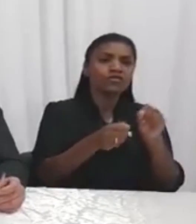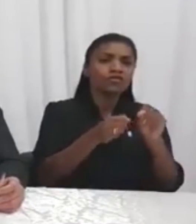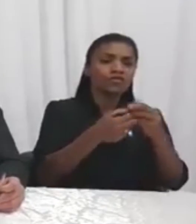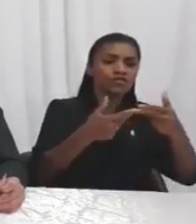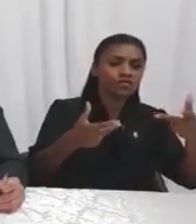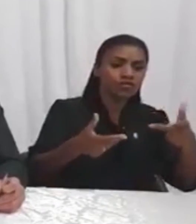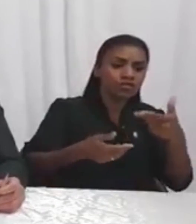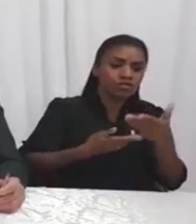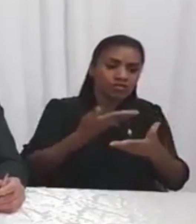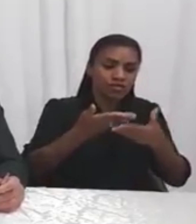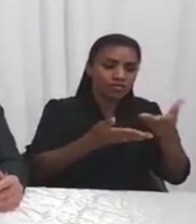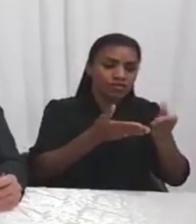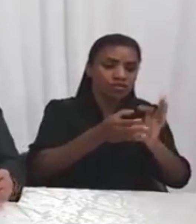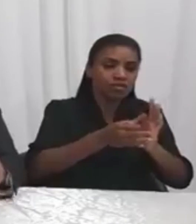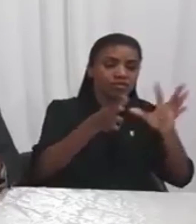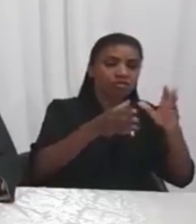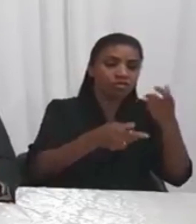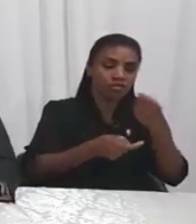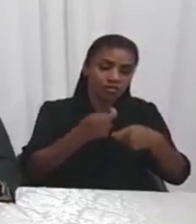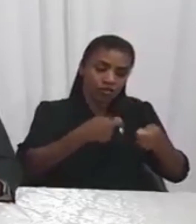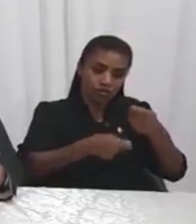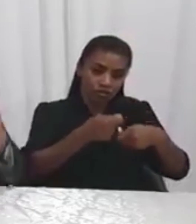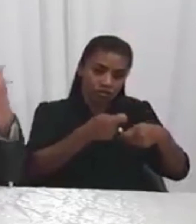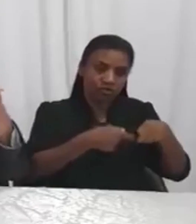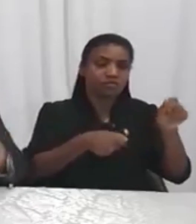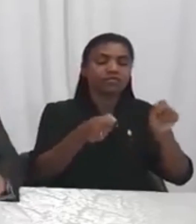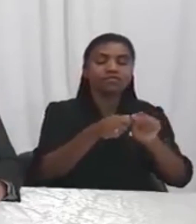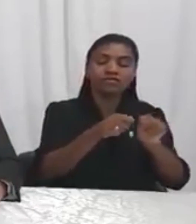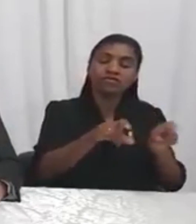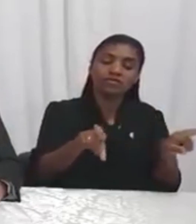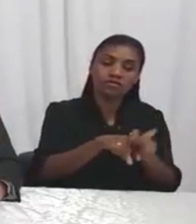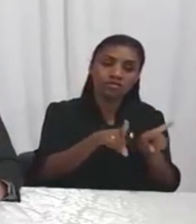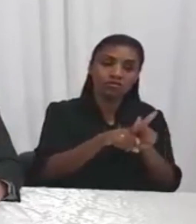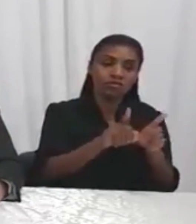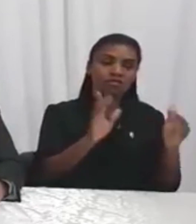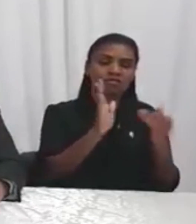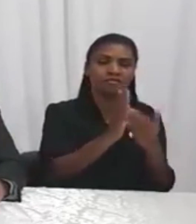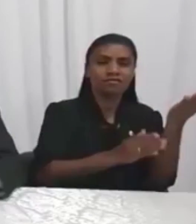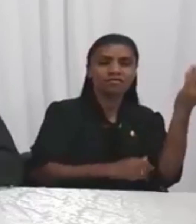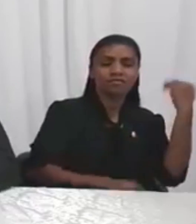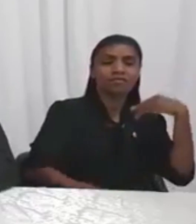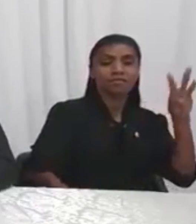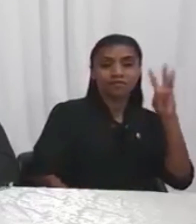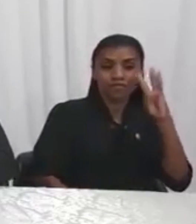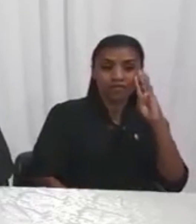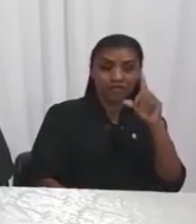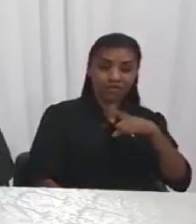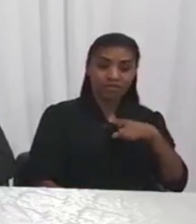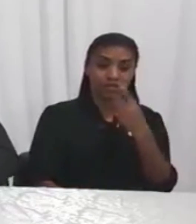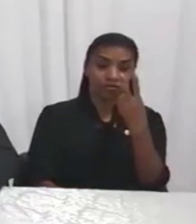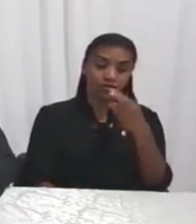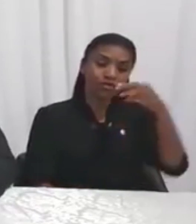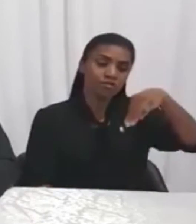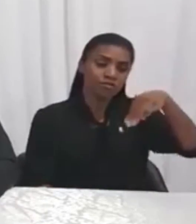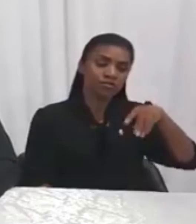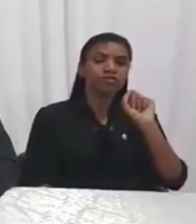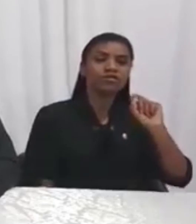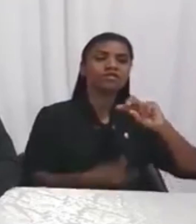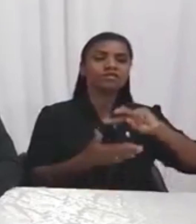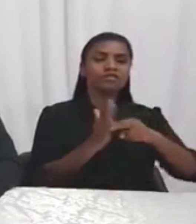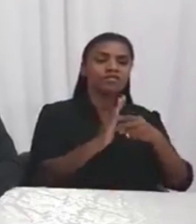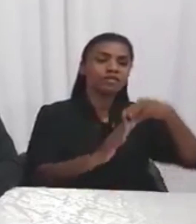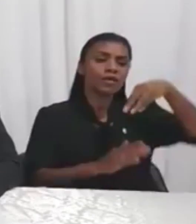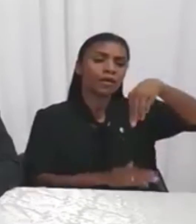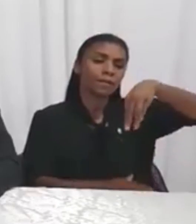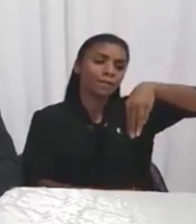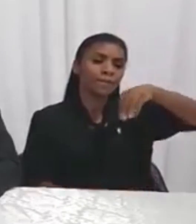a tratar da liberdade econômica. Isso foi feito, então, na última terça-feira. Tem 2 minutos, o Luciano vai falar o que que é a